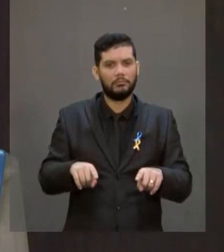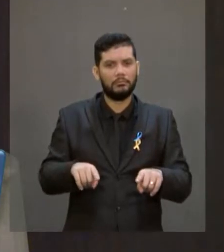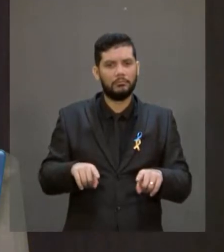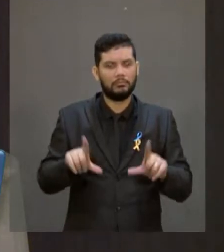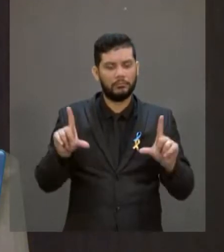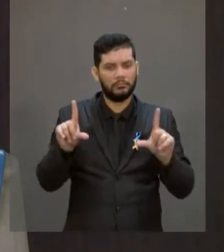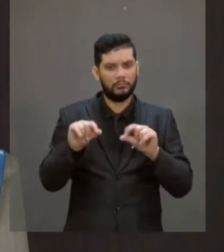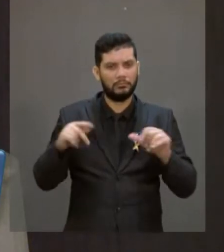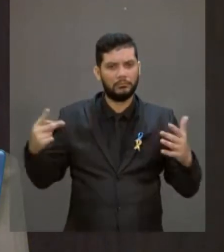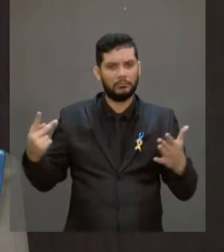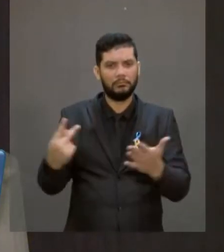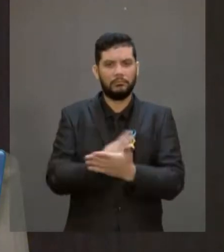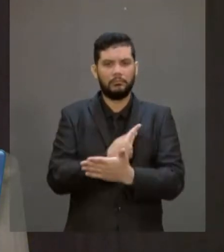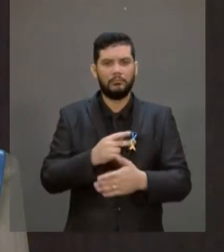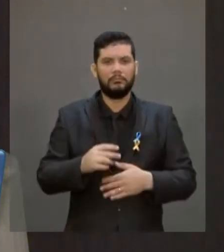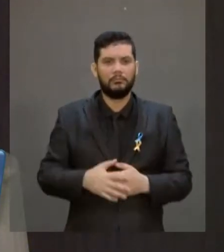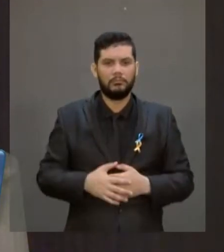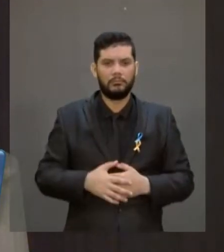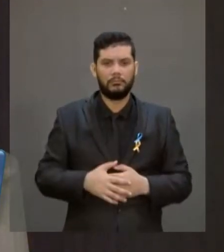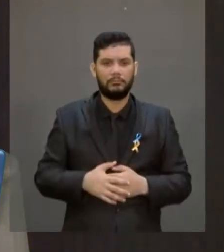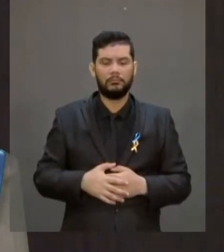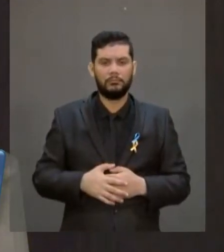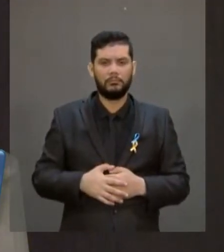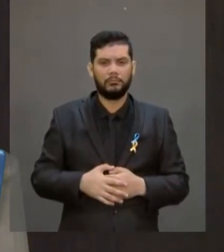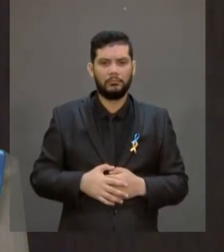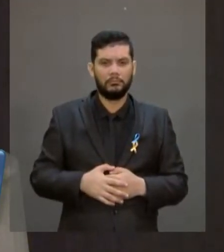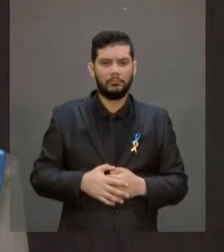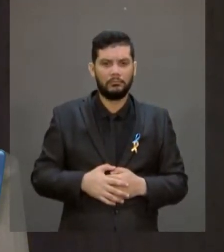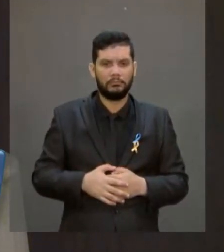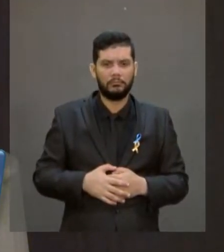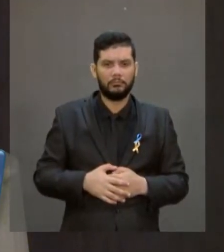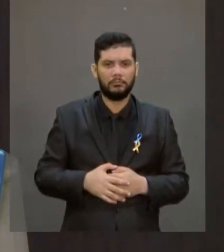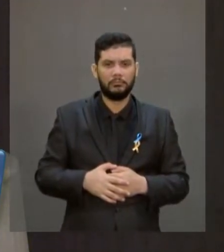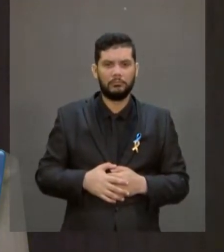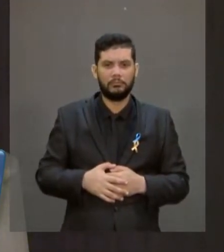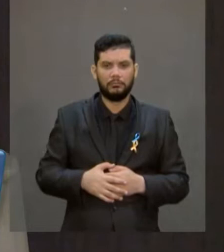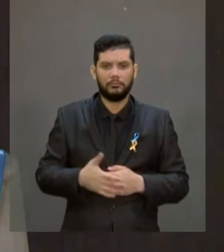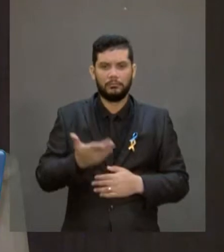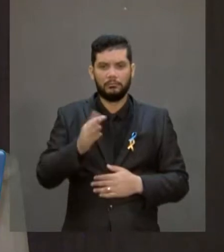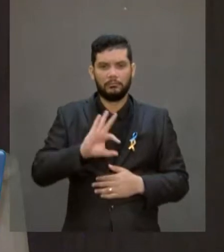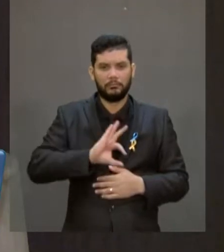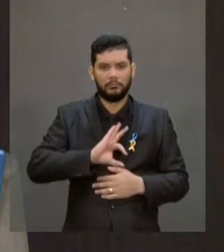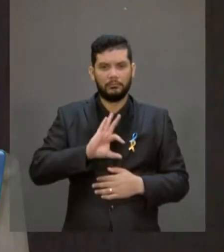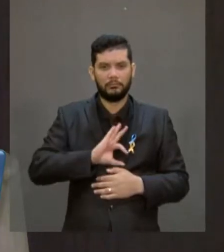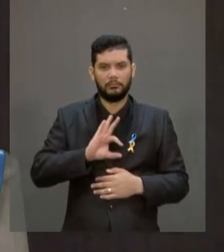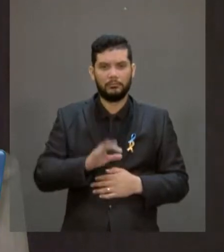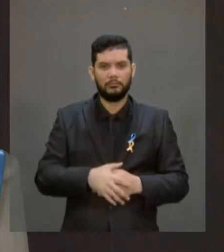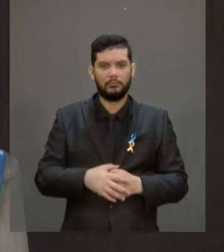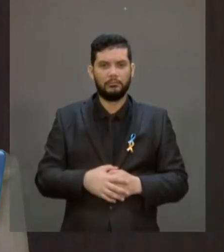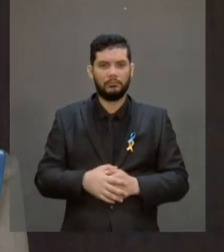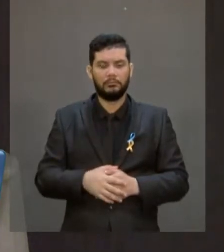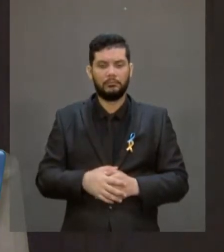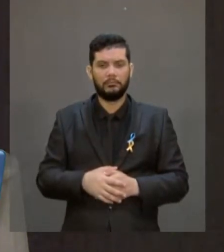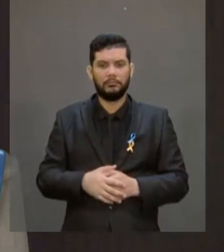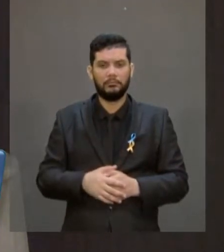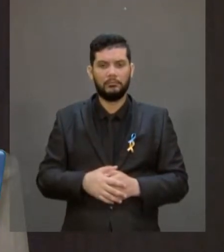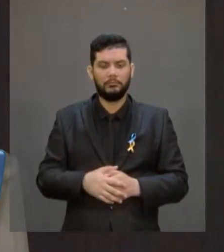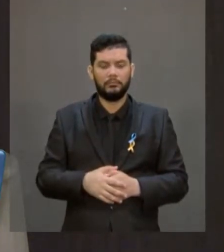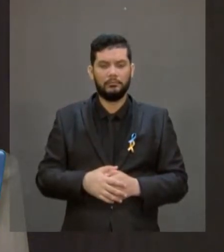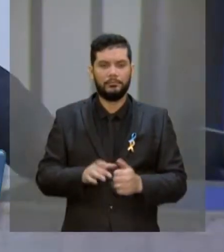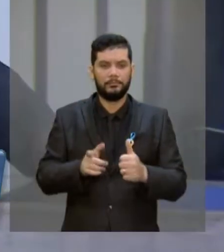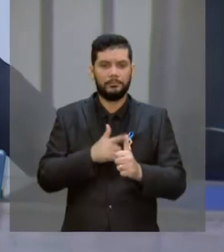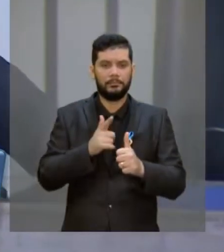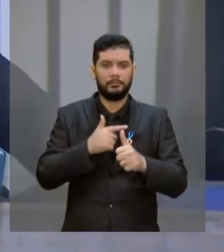desse tipo de ocorrência com violência policial. Deputado Tony Brito, e depois eu encerro. Quero parabenizar,